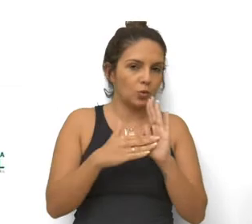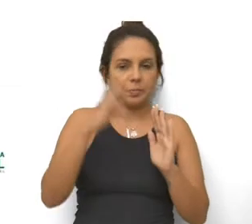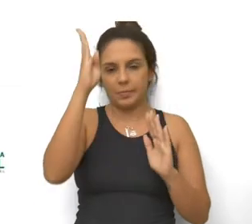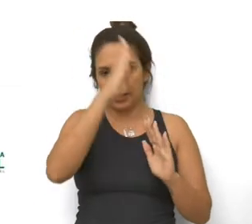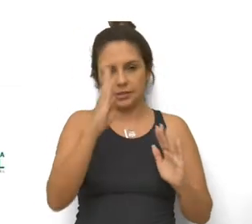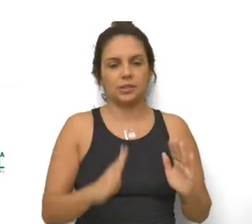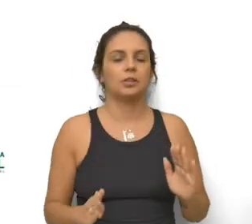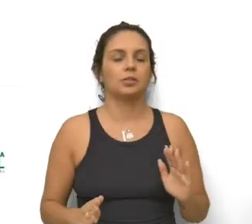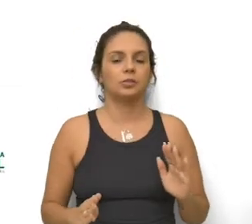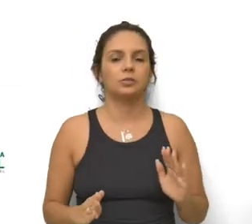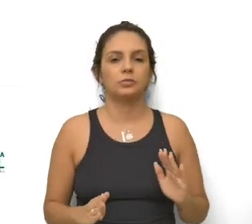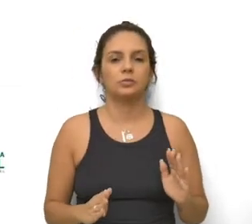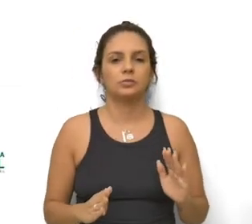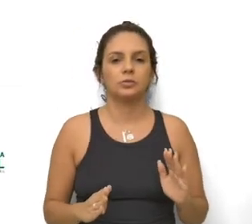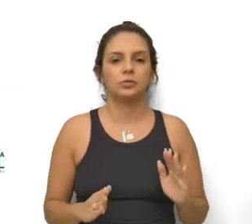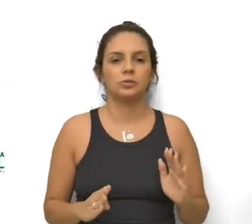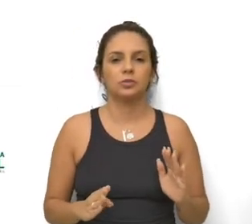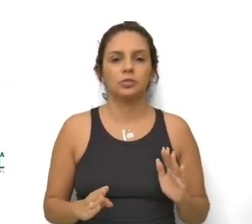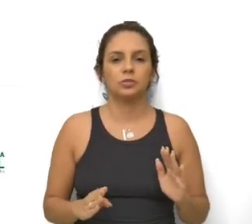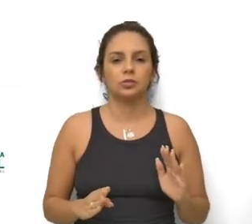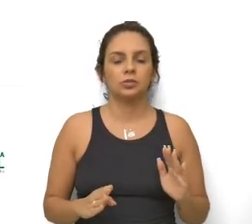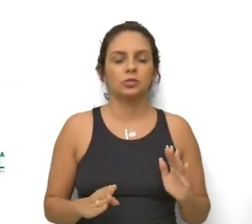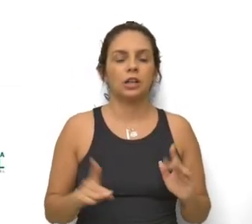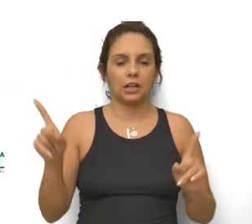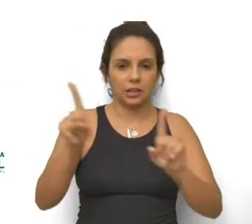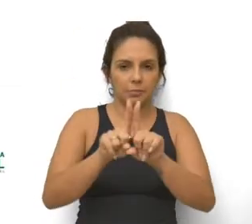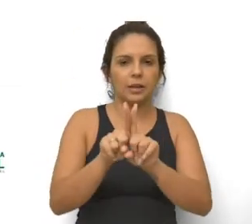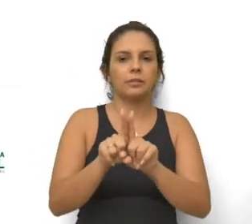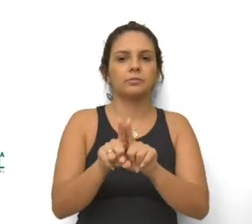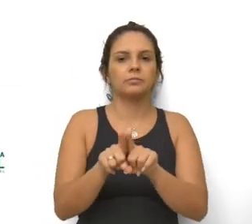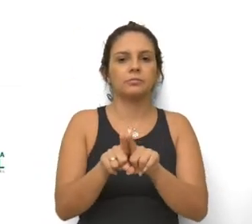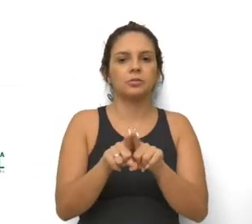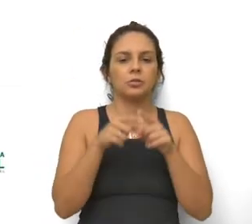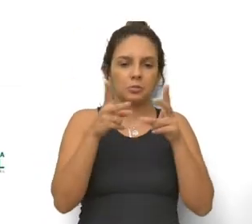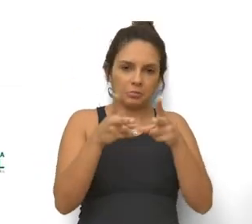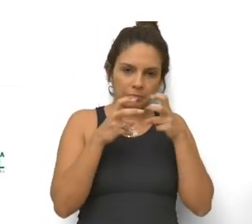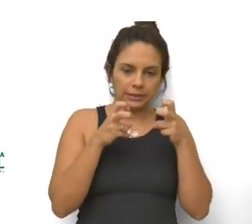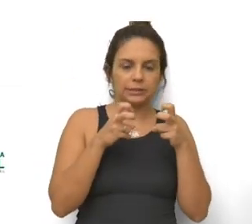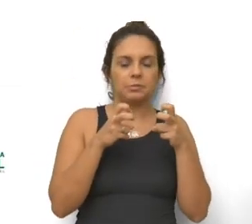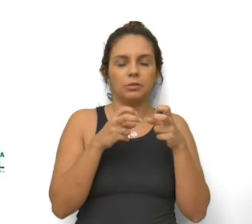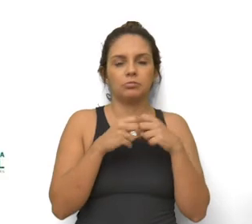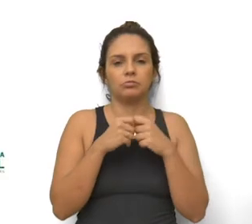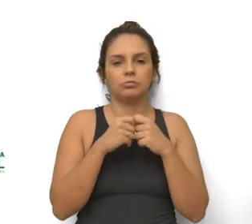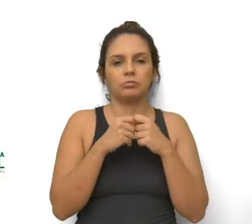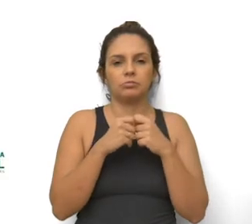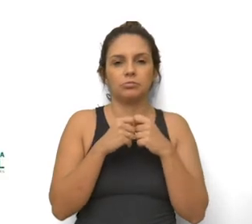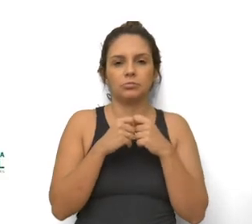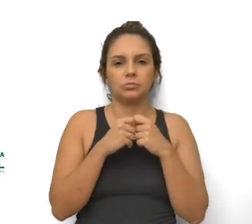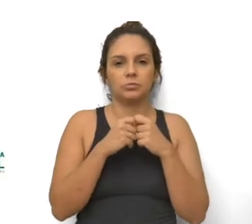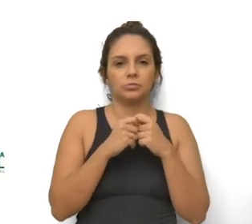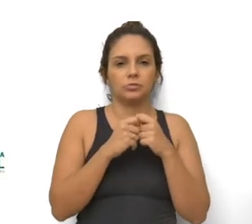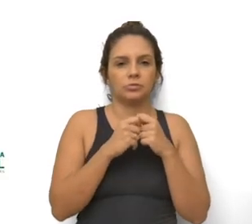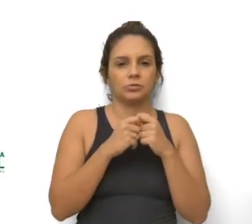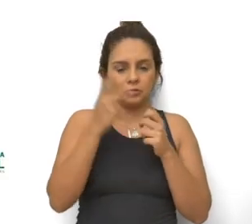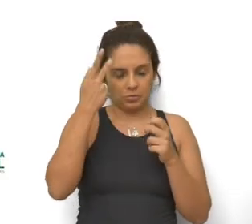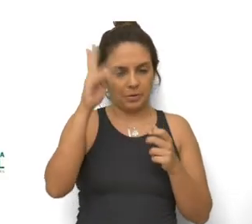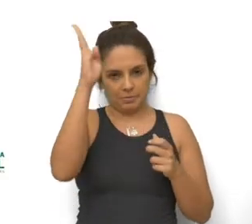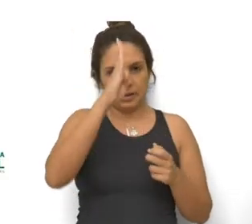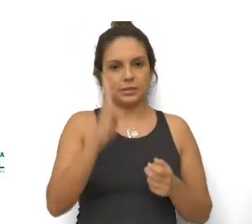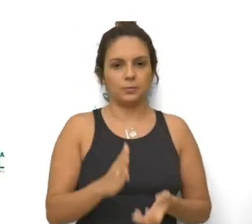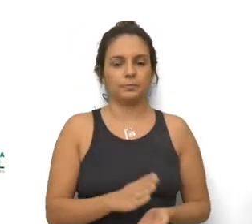o Brasil, né, publicando livros sobre o Brasil, e ela também percebeu ali que se tratava de uma obra sobre o